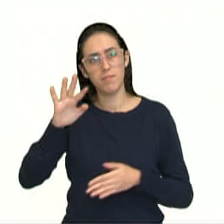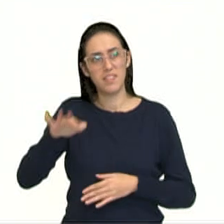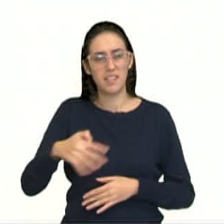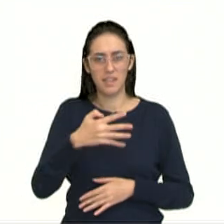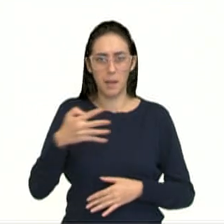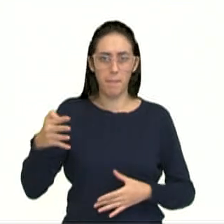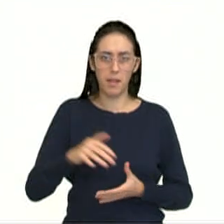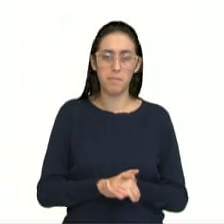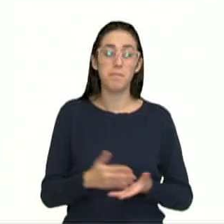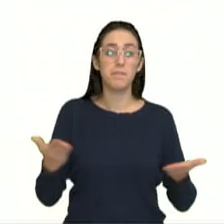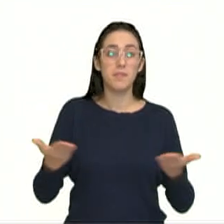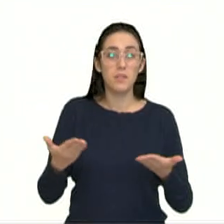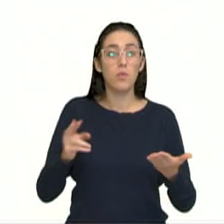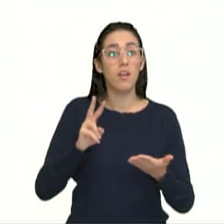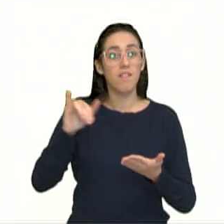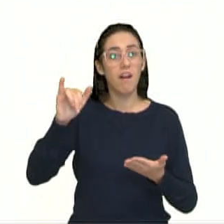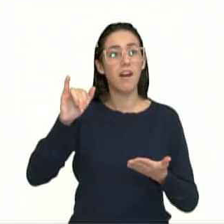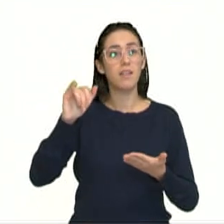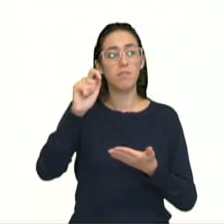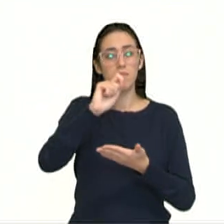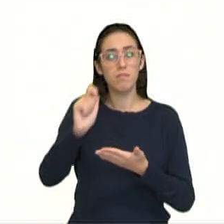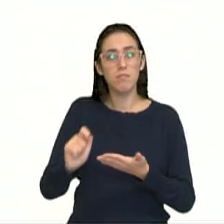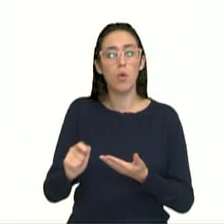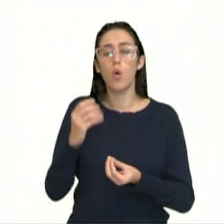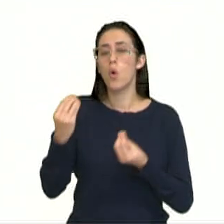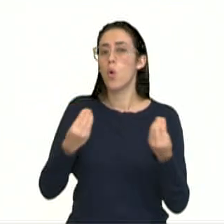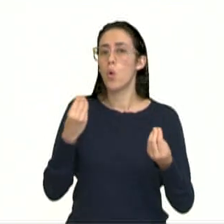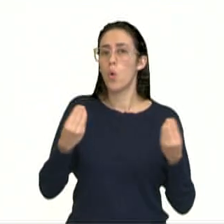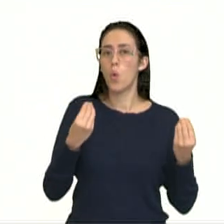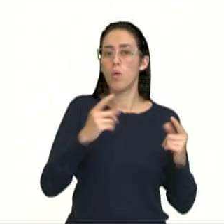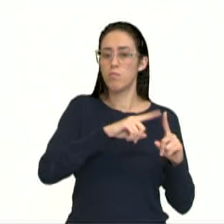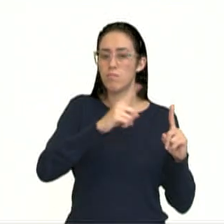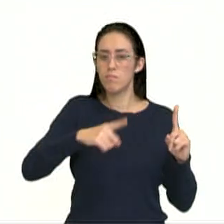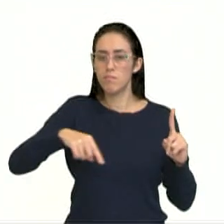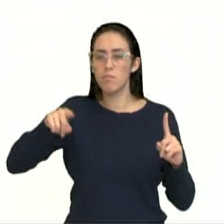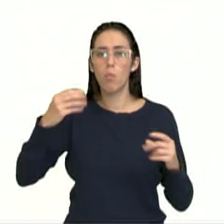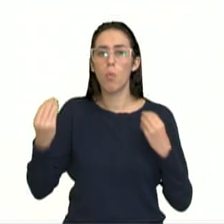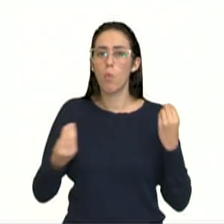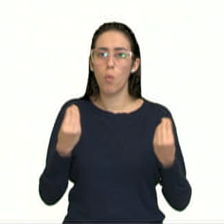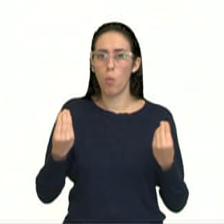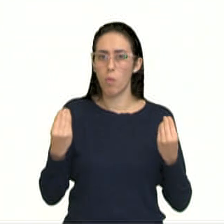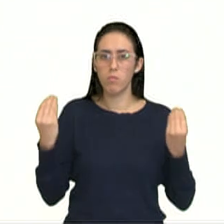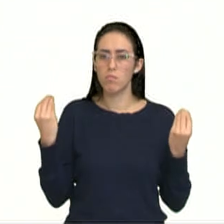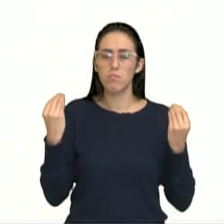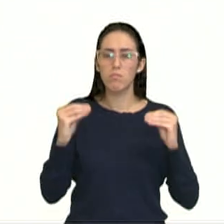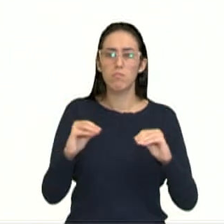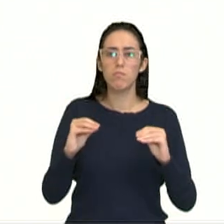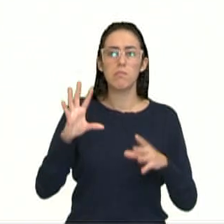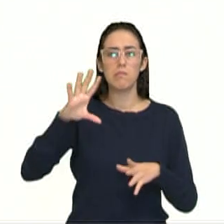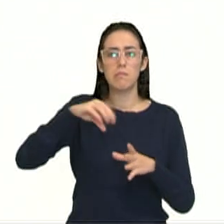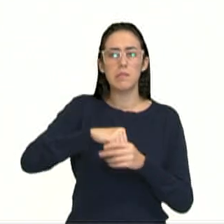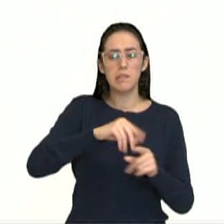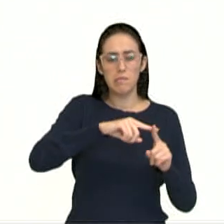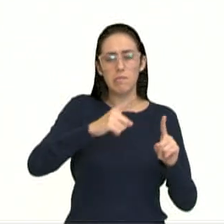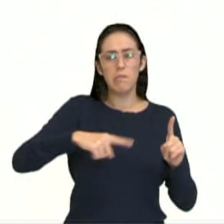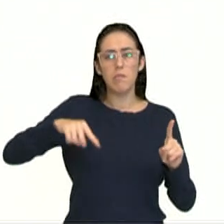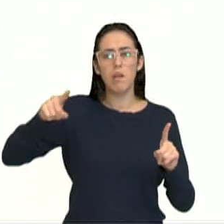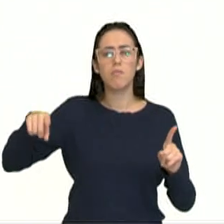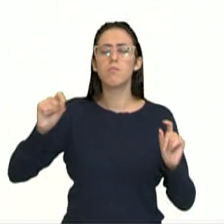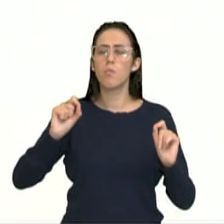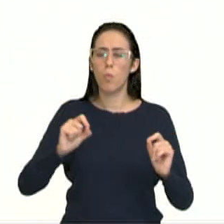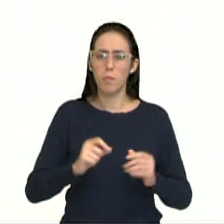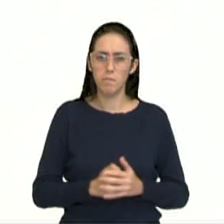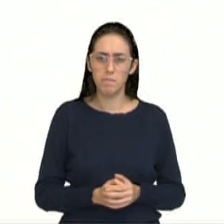Aí eu vou fazer a construção gráfica, né? Então, o que eu vou colocar aí dentro do meu gráfico? Eu vou pôr